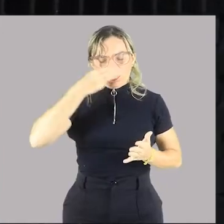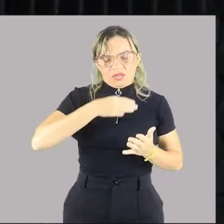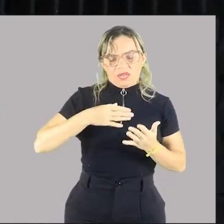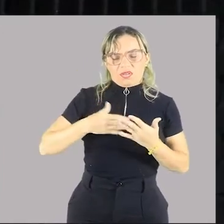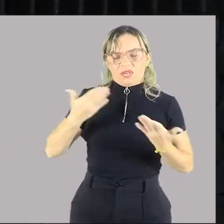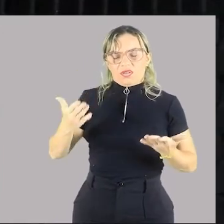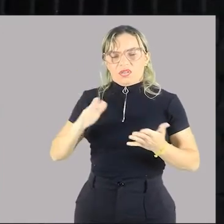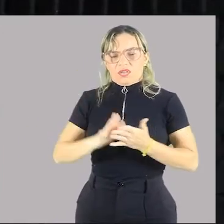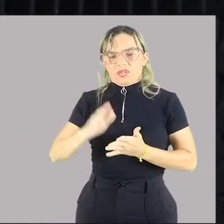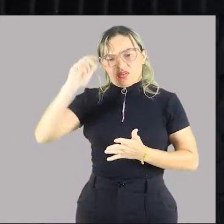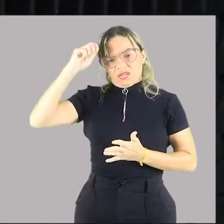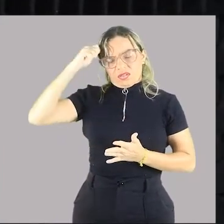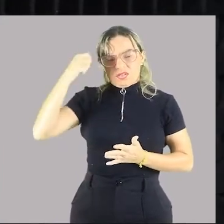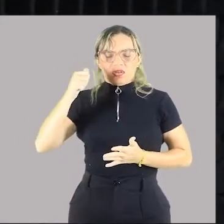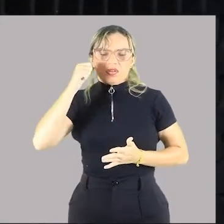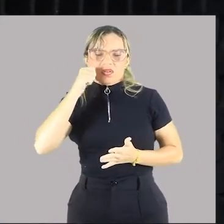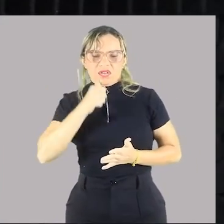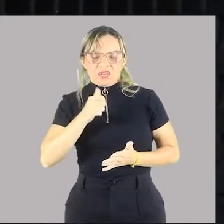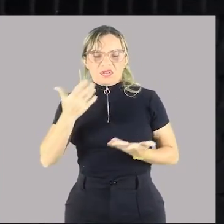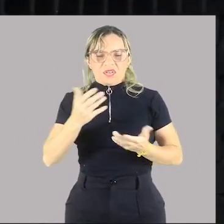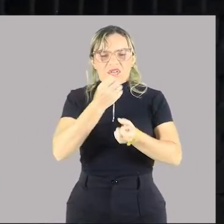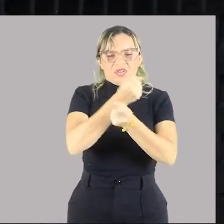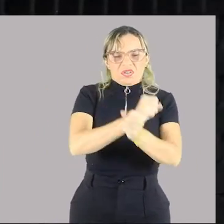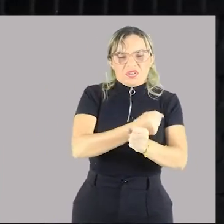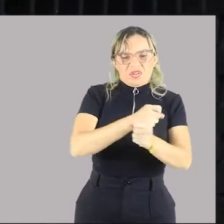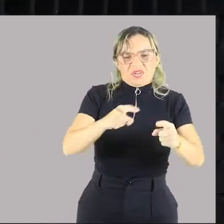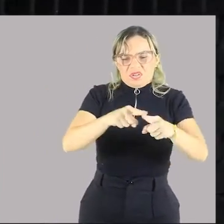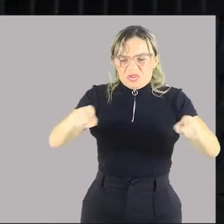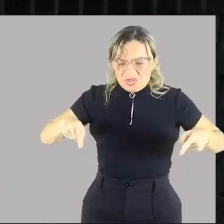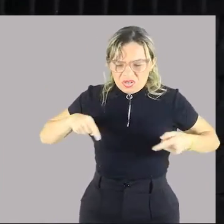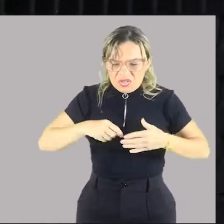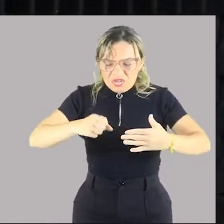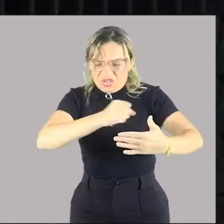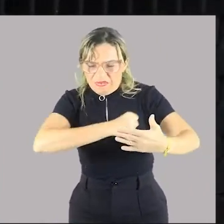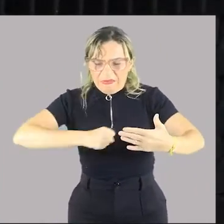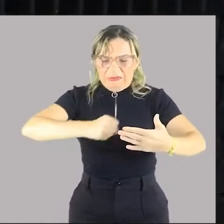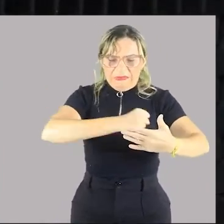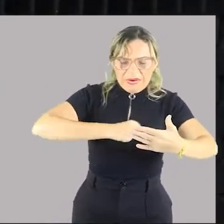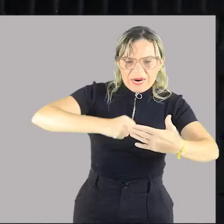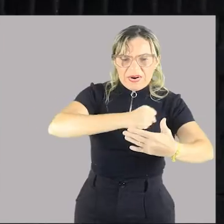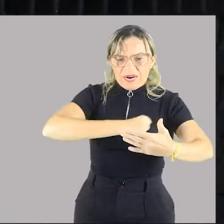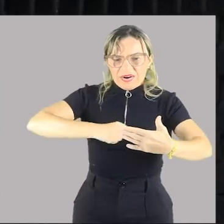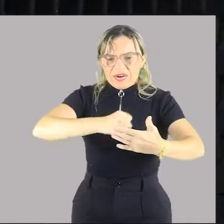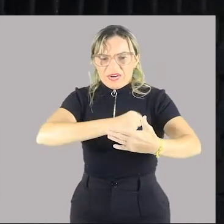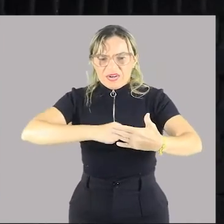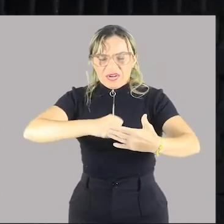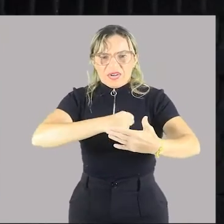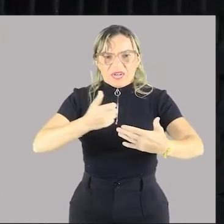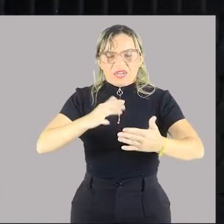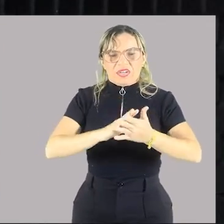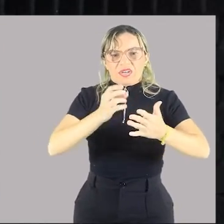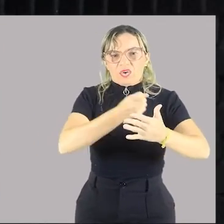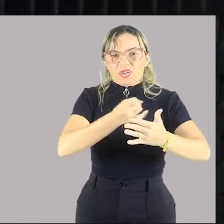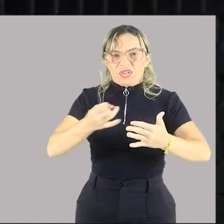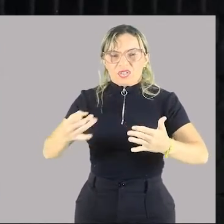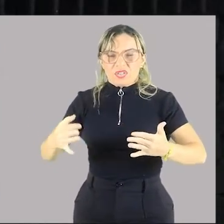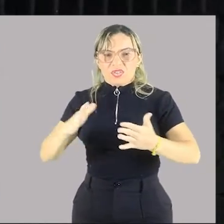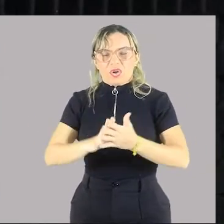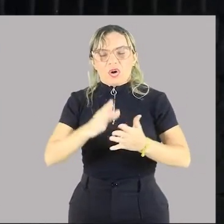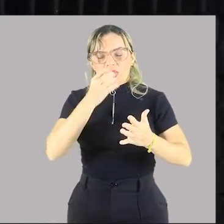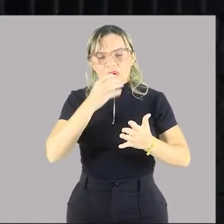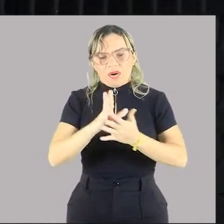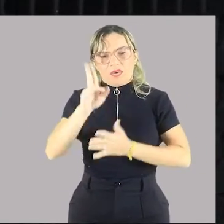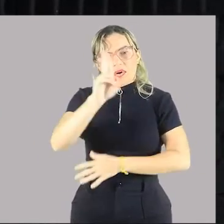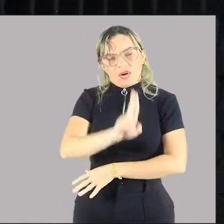aquelas escravas estão lá na cozinha do seu senhor, produzindo, não seja o suficiente, mas o senhor também